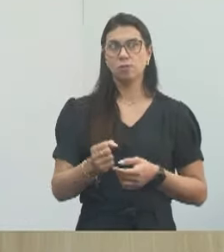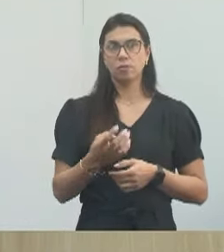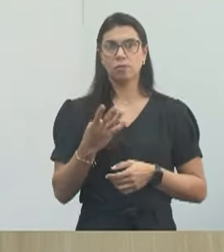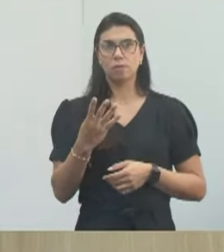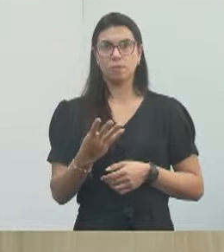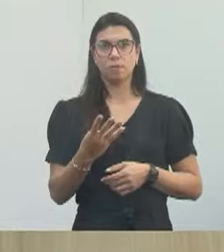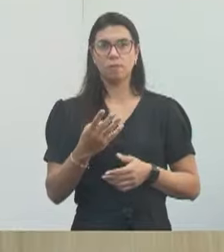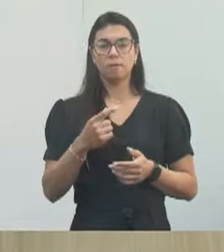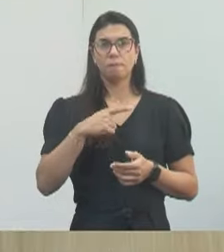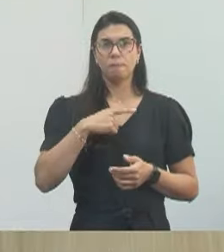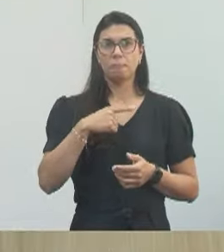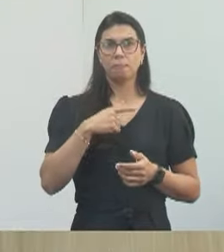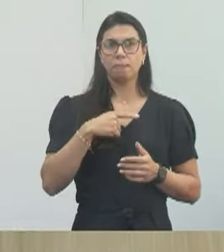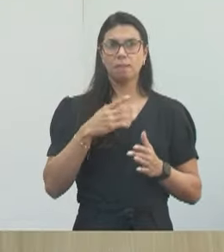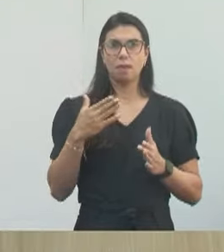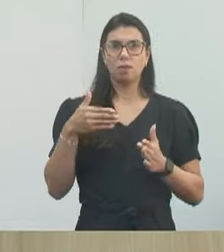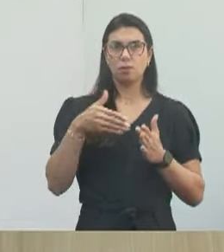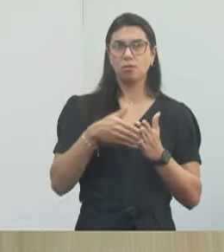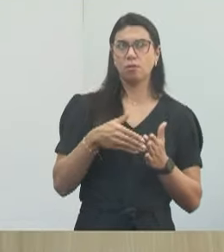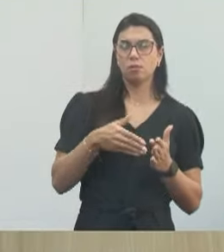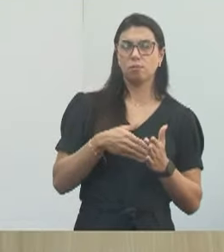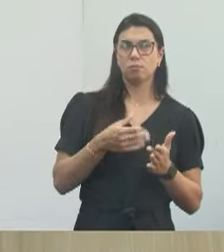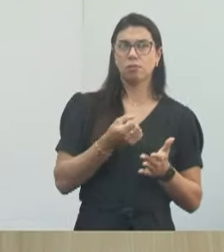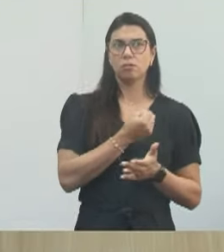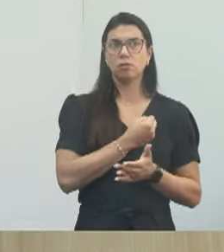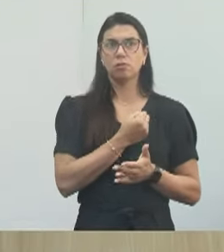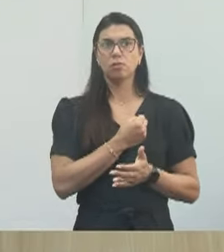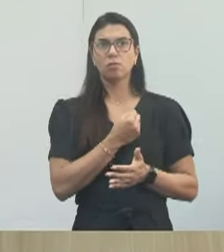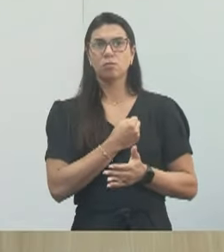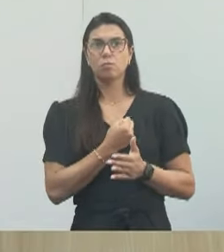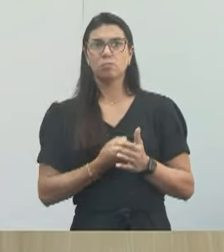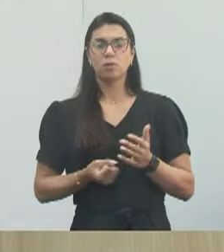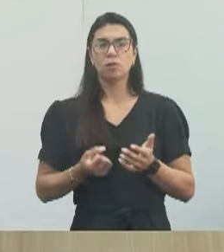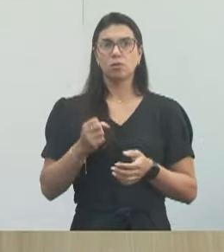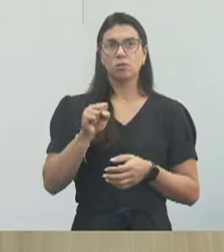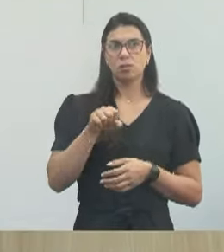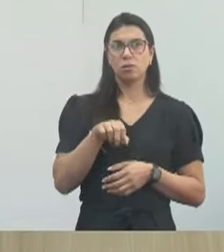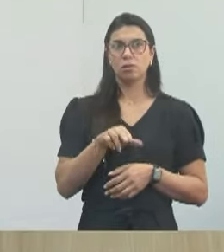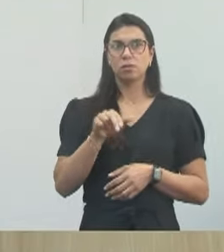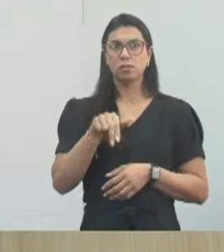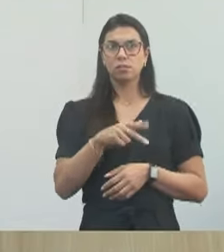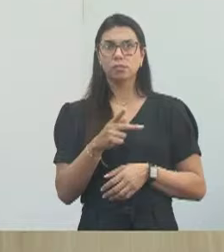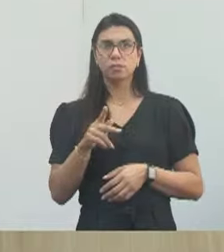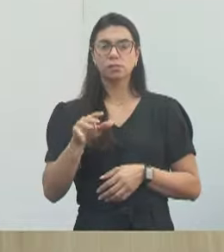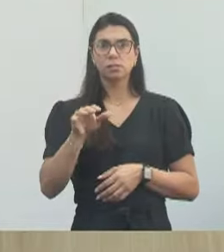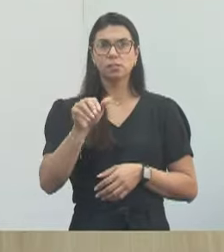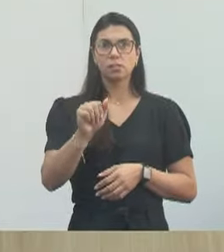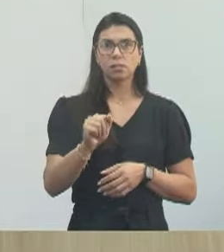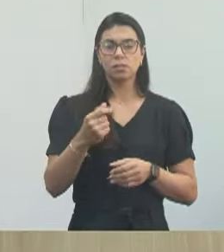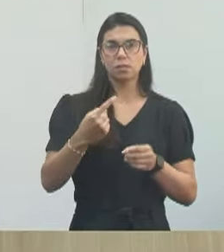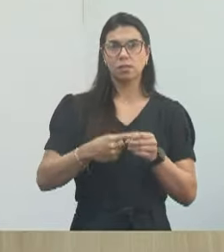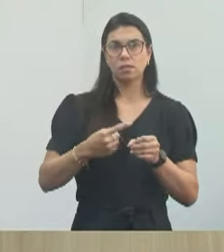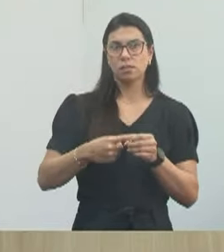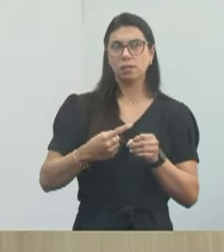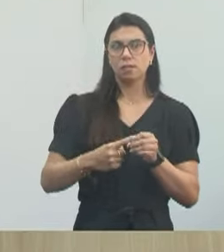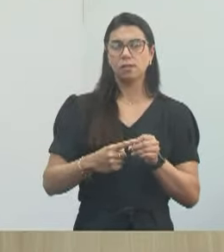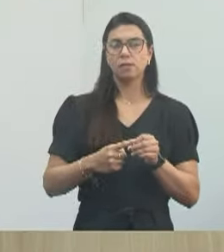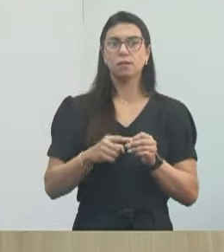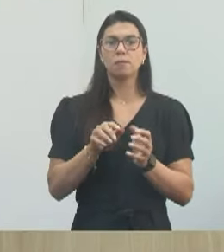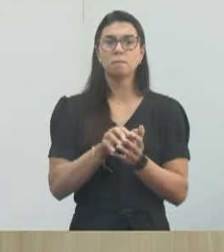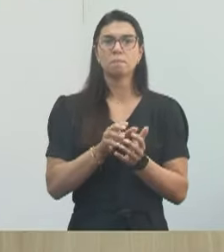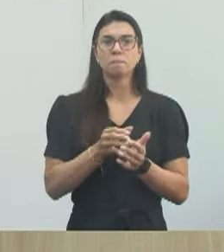existe um limite estabelecido para o número de centro de comércio ambulante na zona especial Central